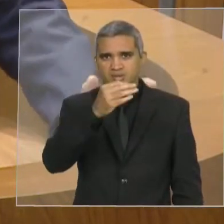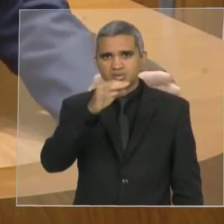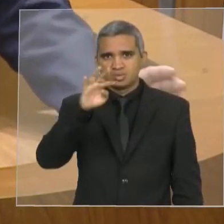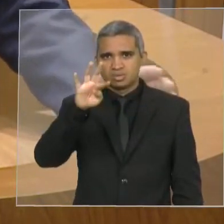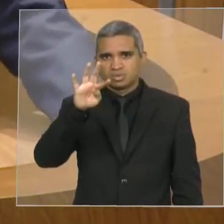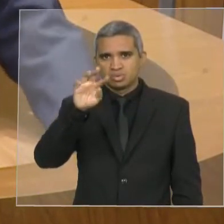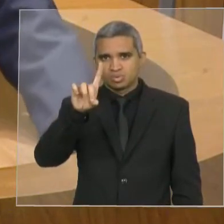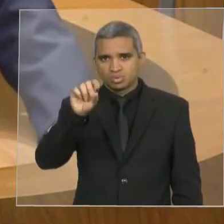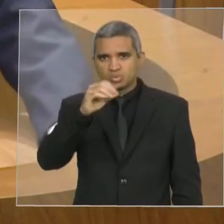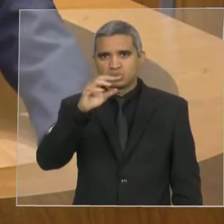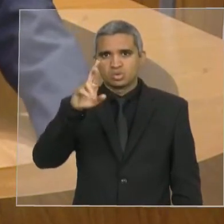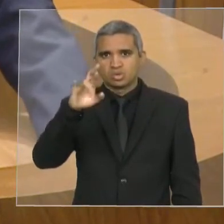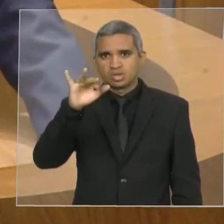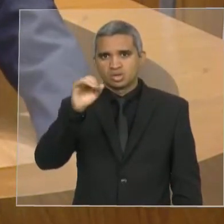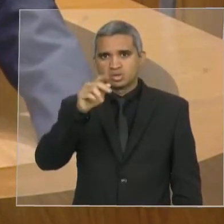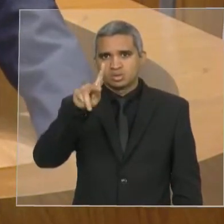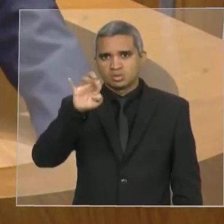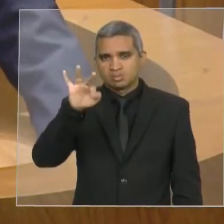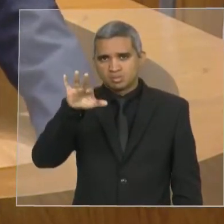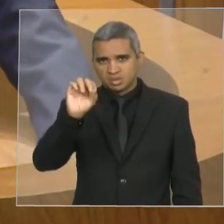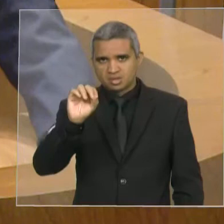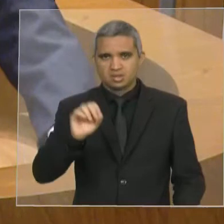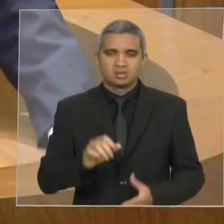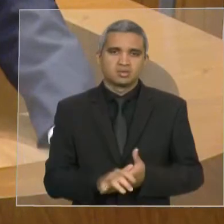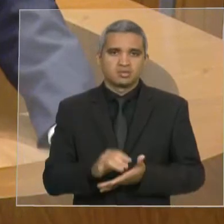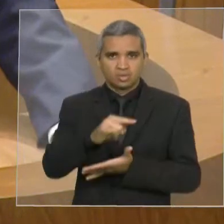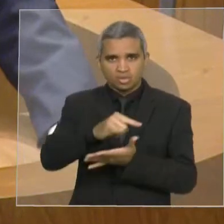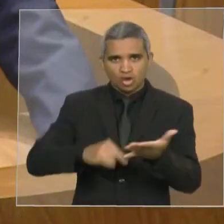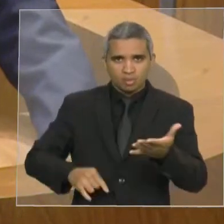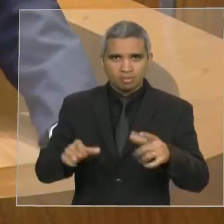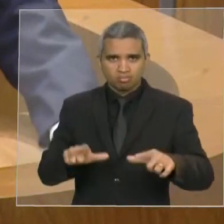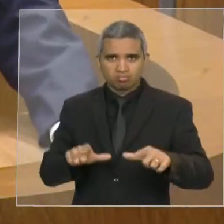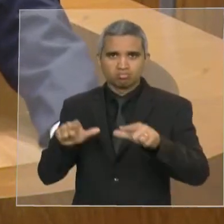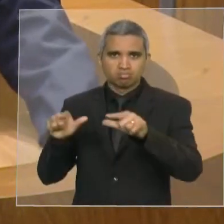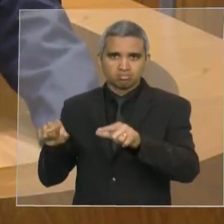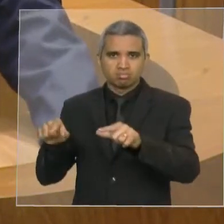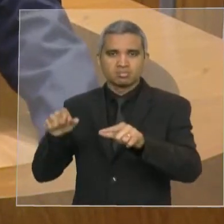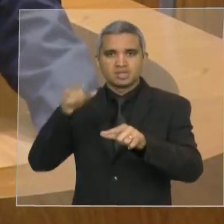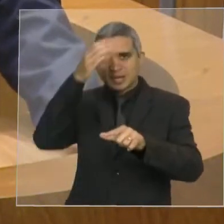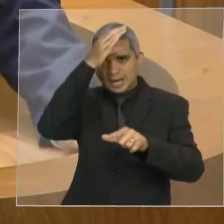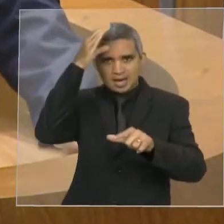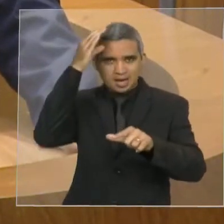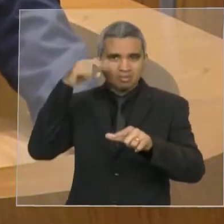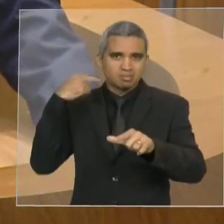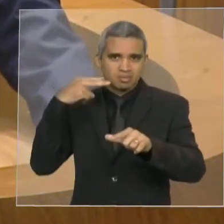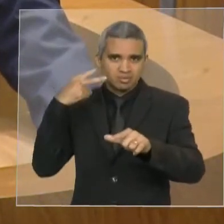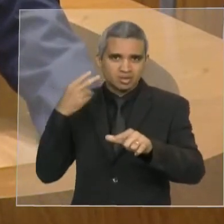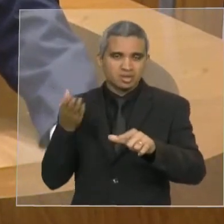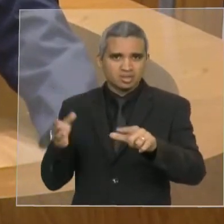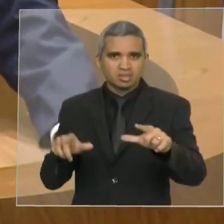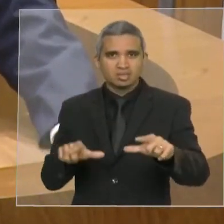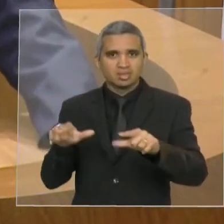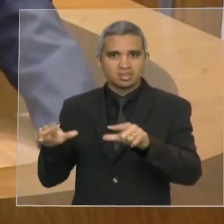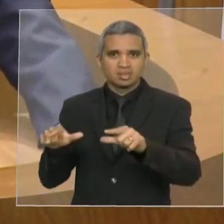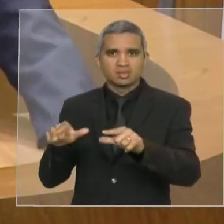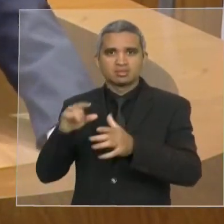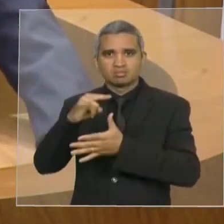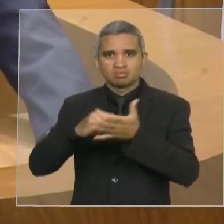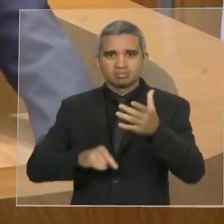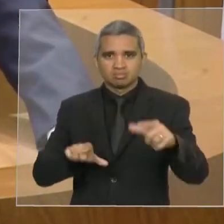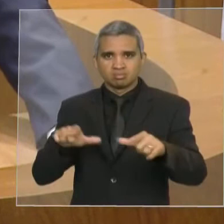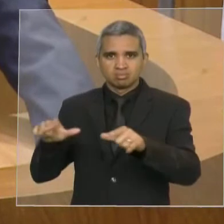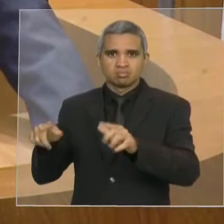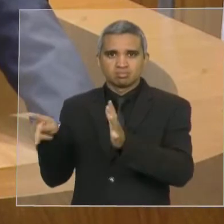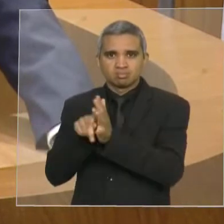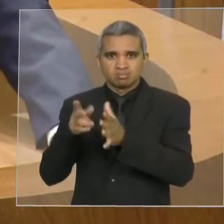nascimento, através da ortoga, pela Câmara Municipal, o título de cidadão de São Benito do Rio